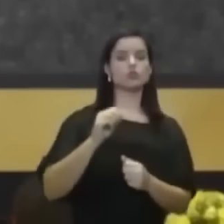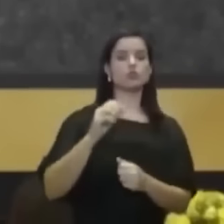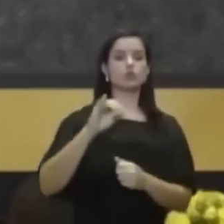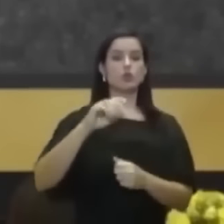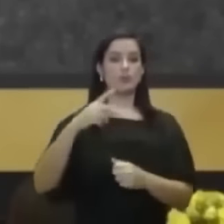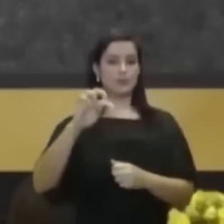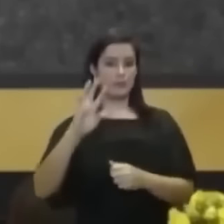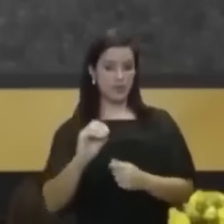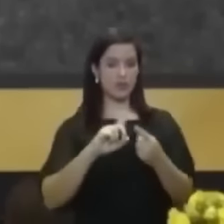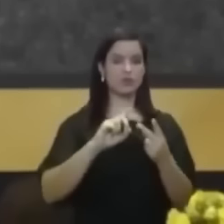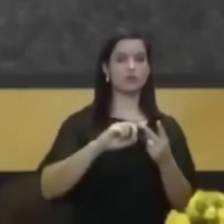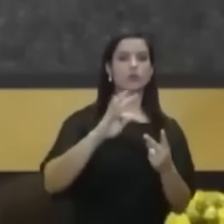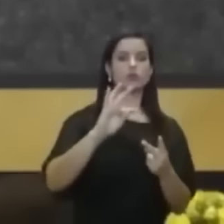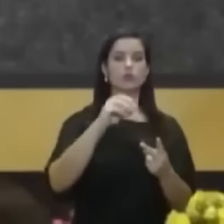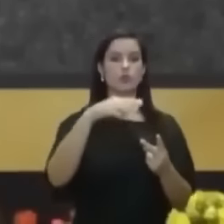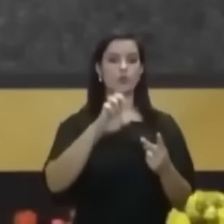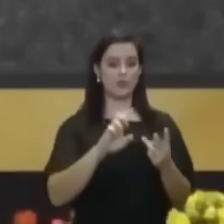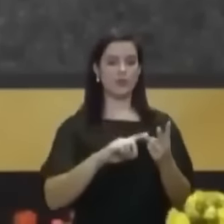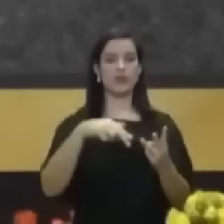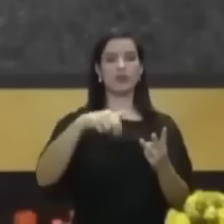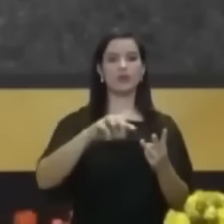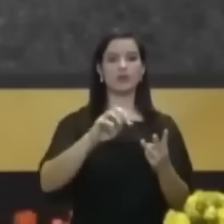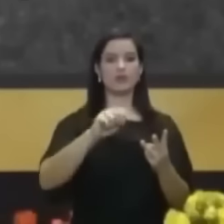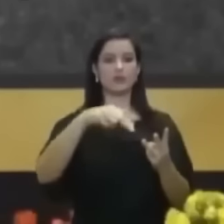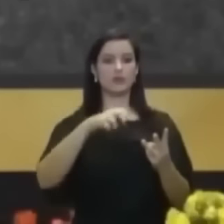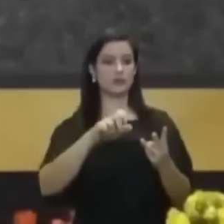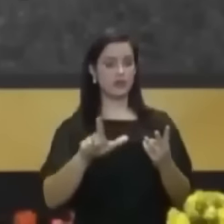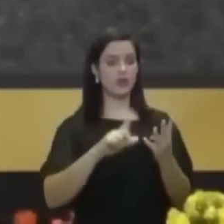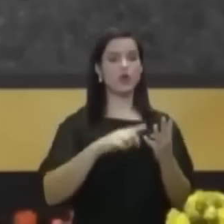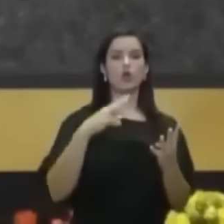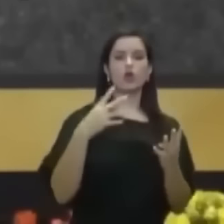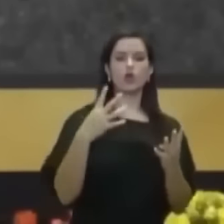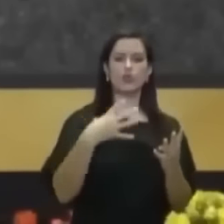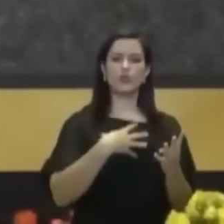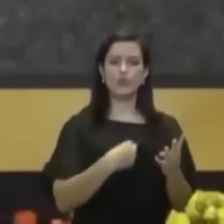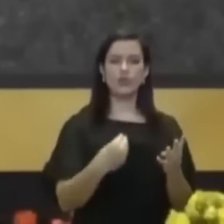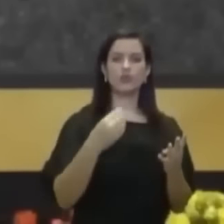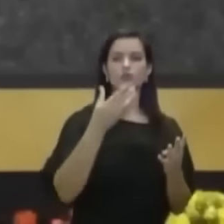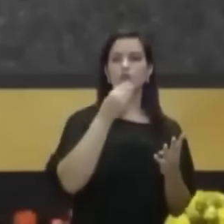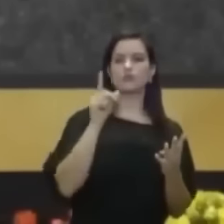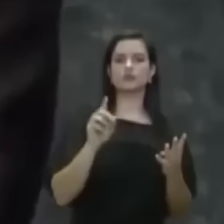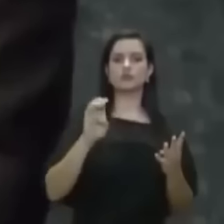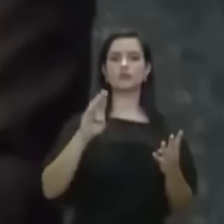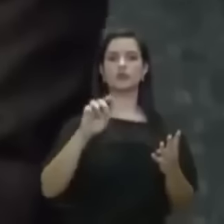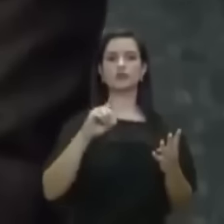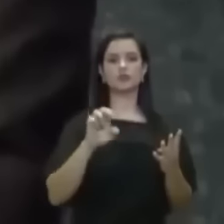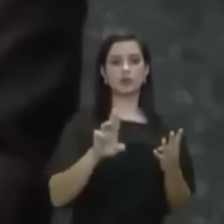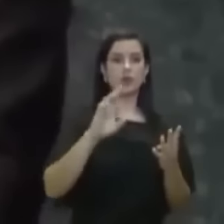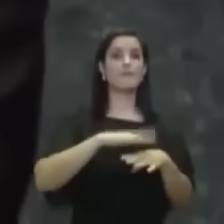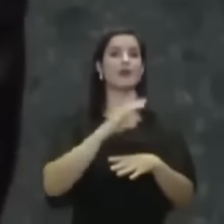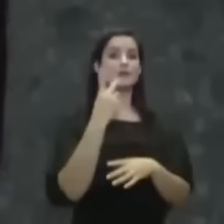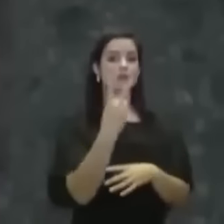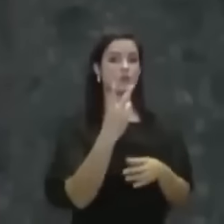Dídimo, Natanael que era de Caná da Galileia, os filhos de Zebedeu e mais dois de seus discípulos.